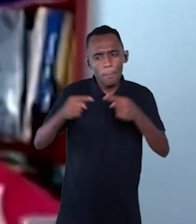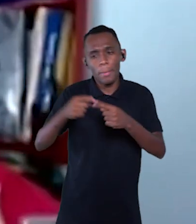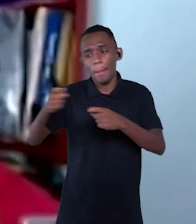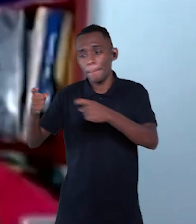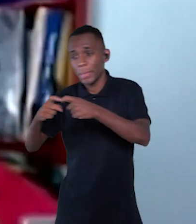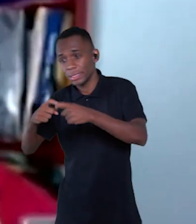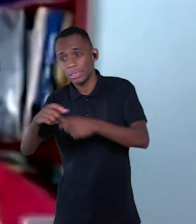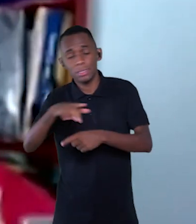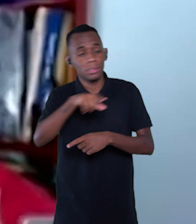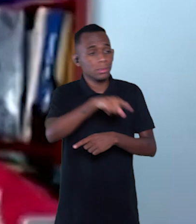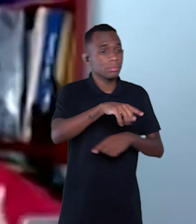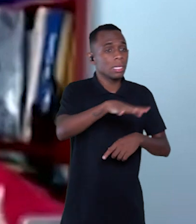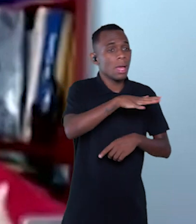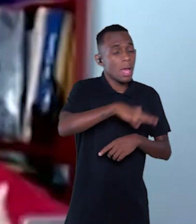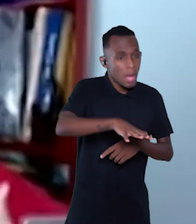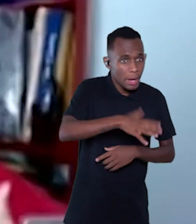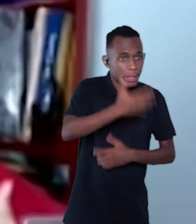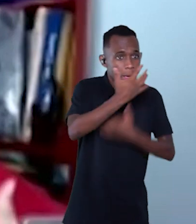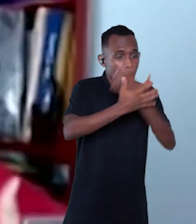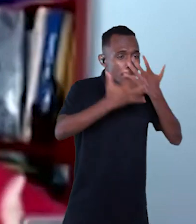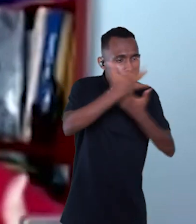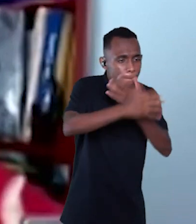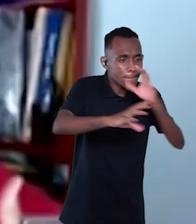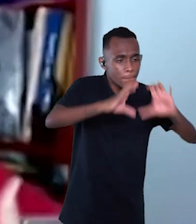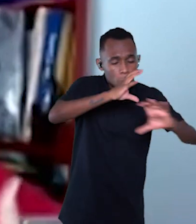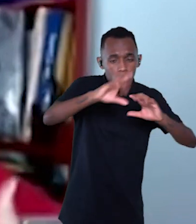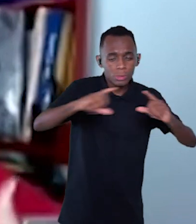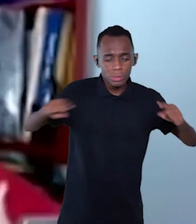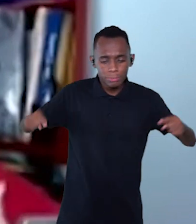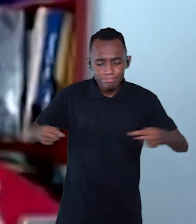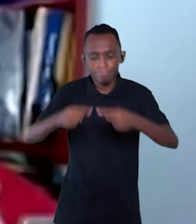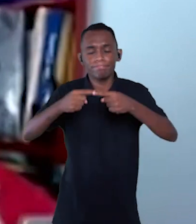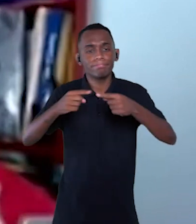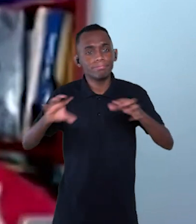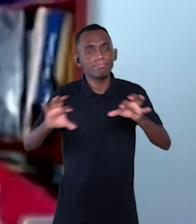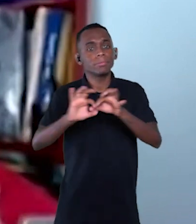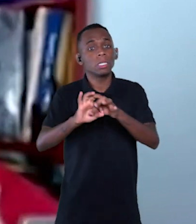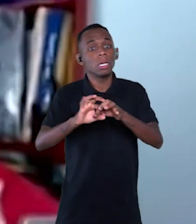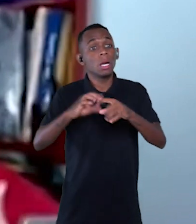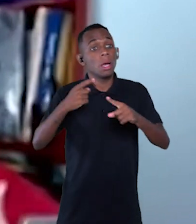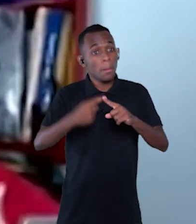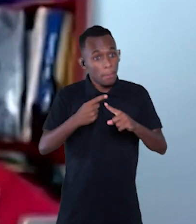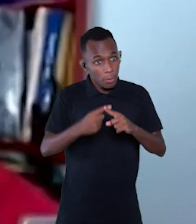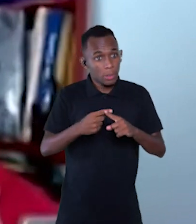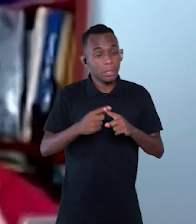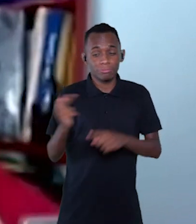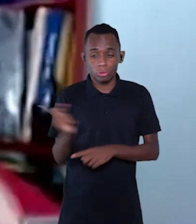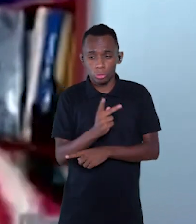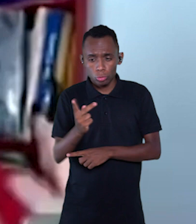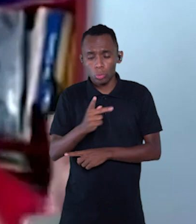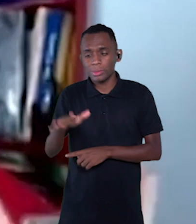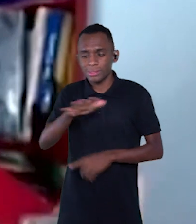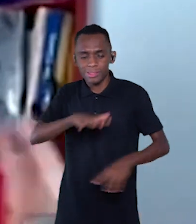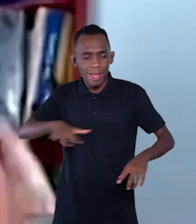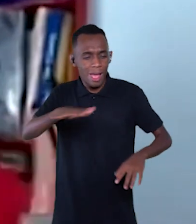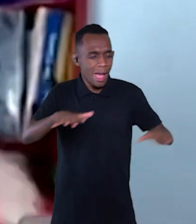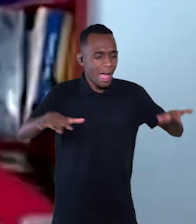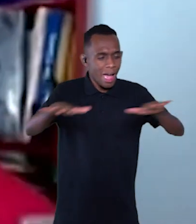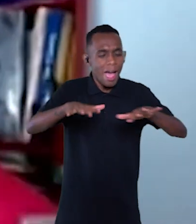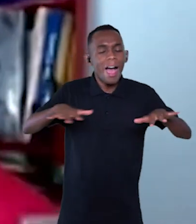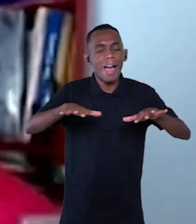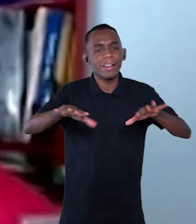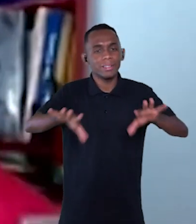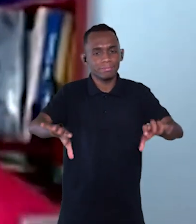tentar conciliar a medicina e a música, porque eu acho que muito do que eu sou eu devo a essas duas